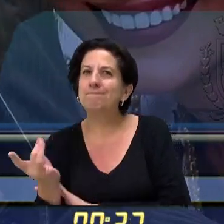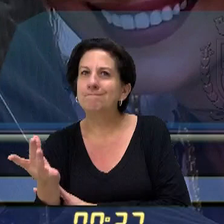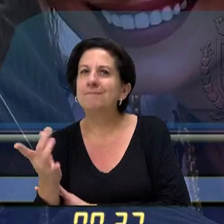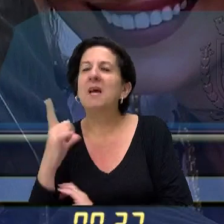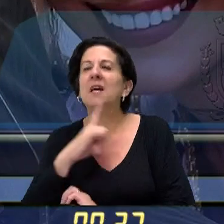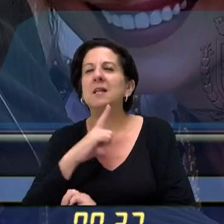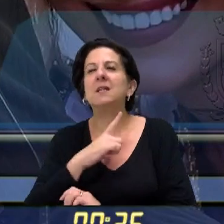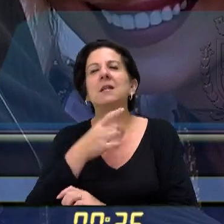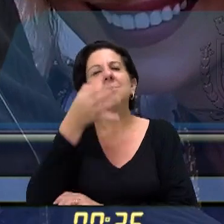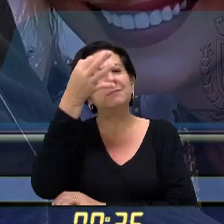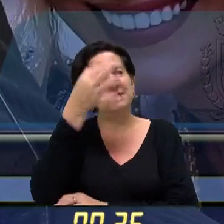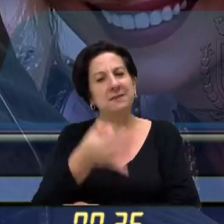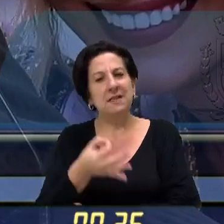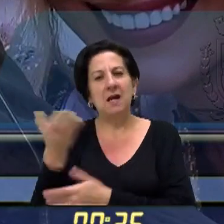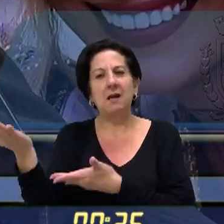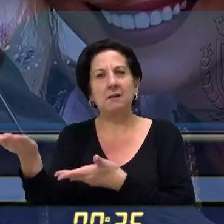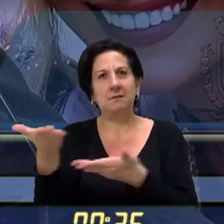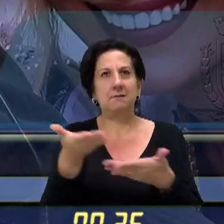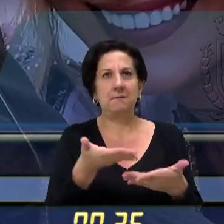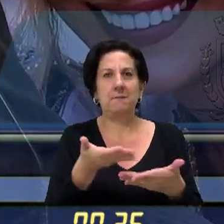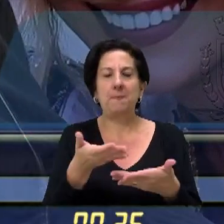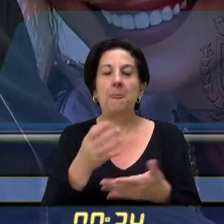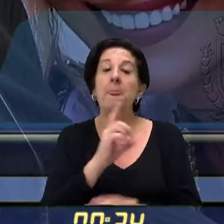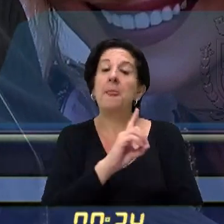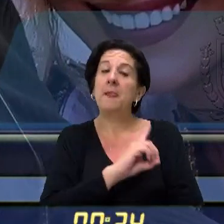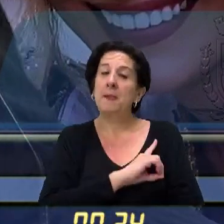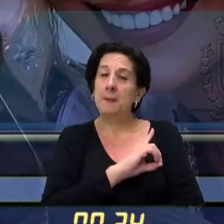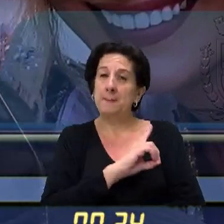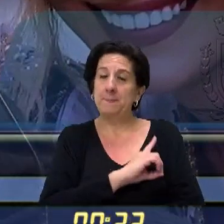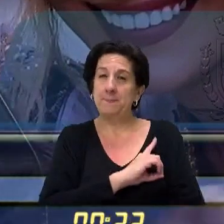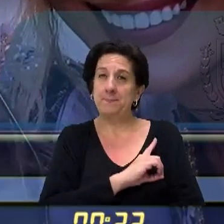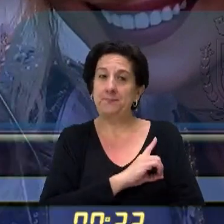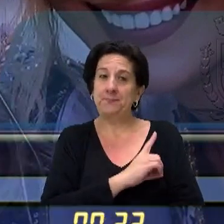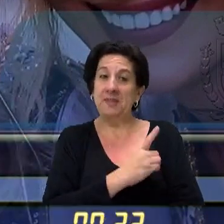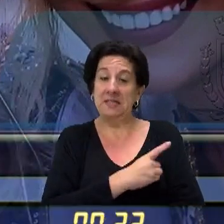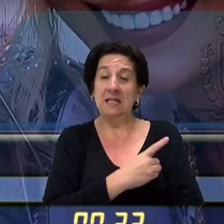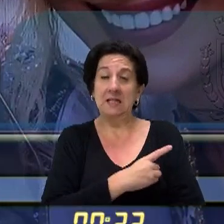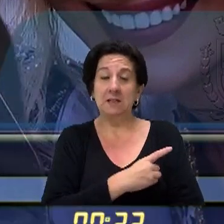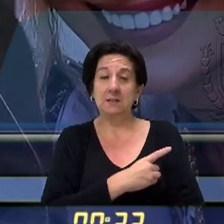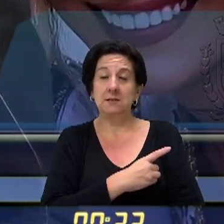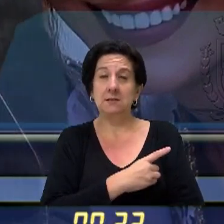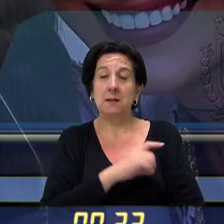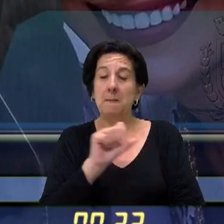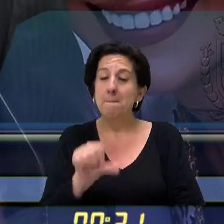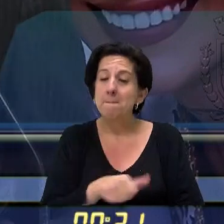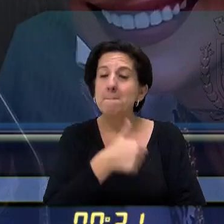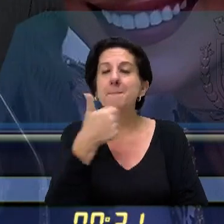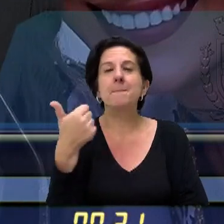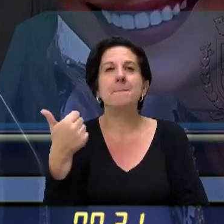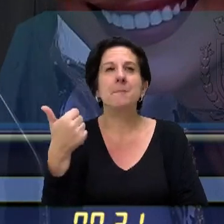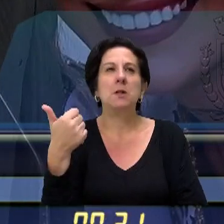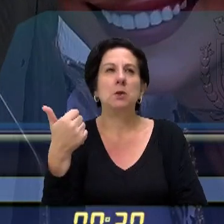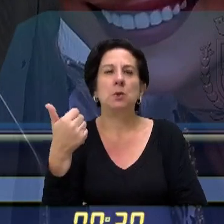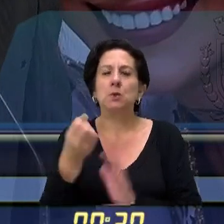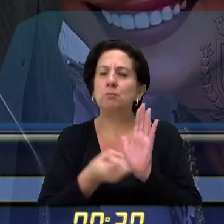digno atendimento. Então, a delegacia, num todo, ela melhorou muito. É